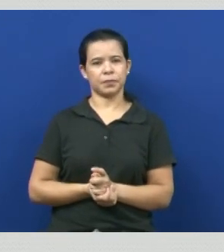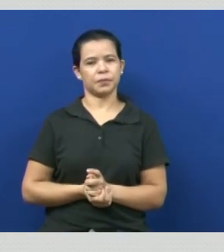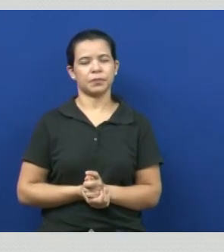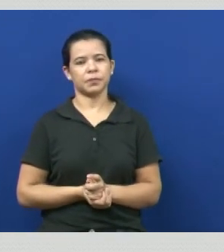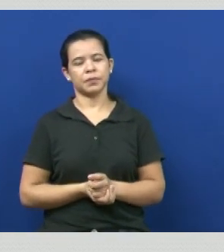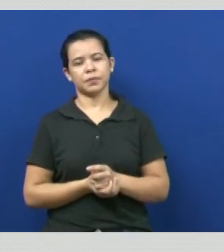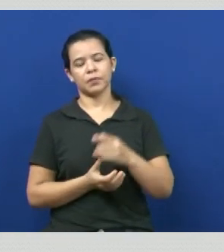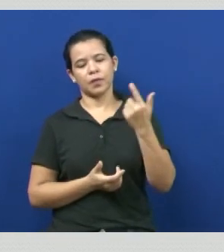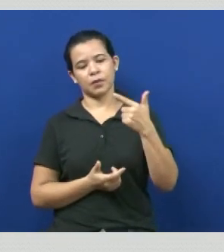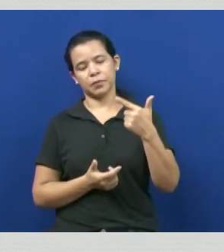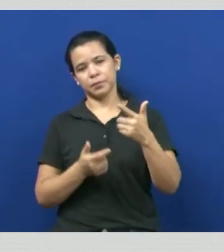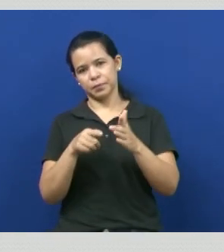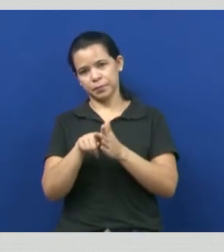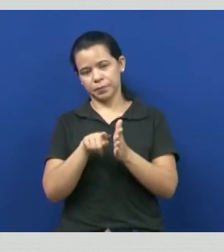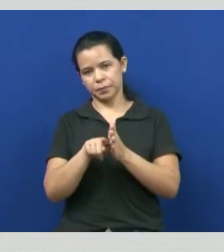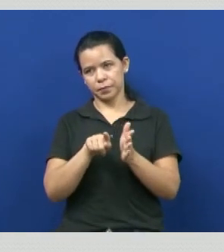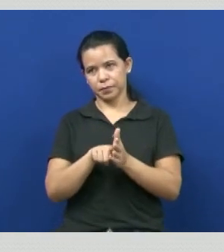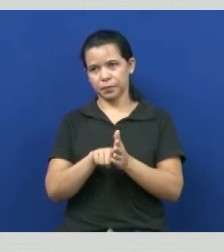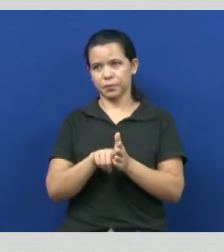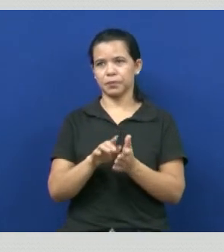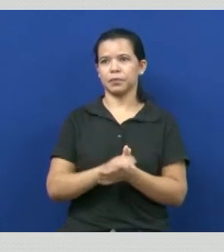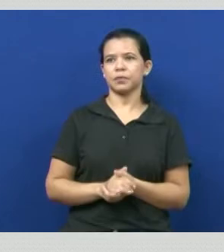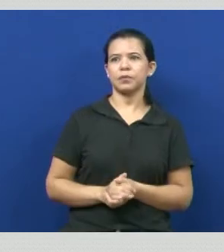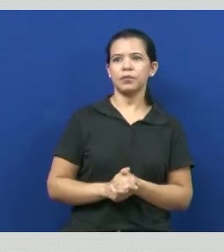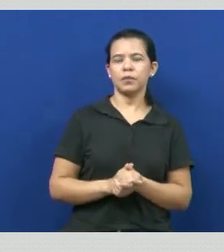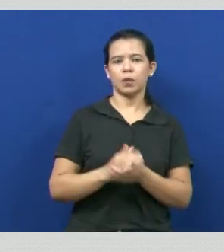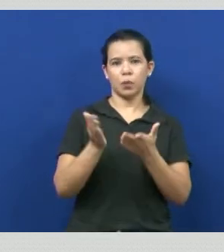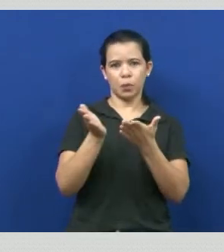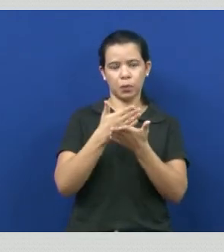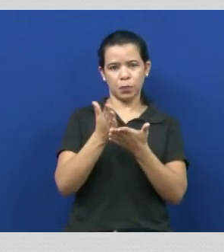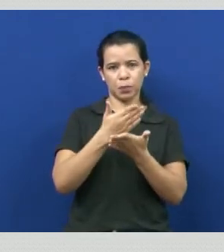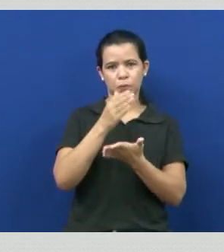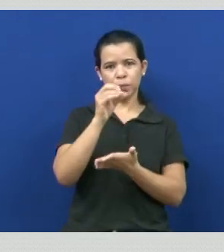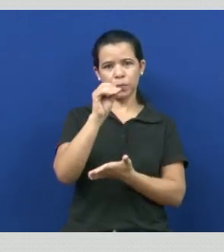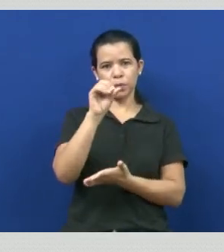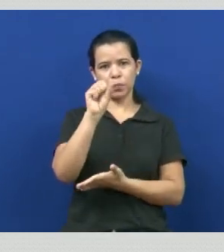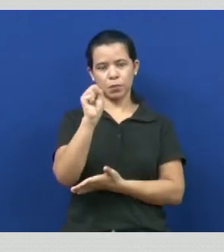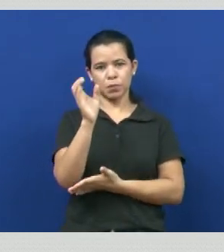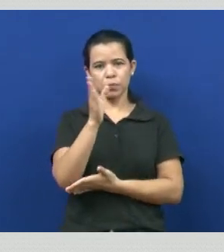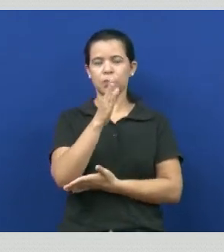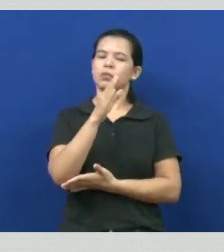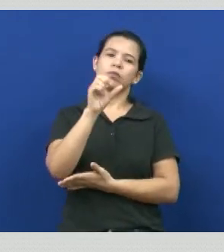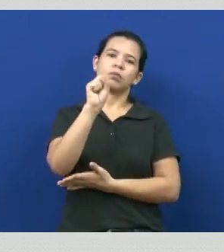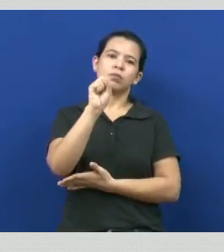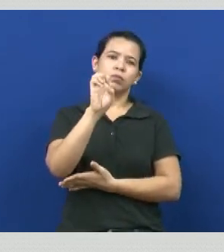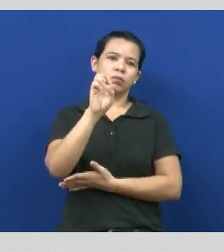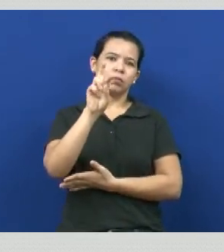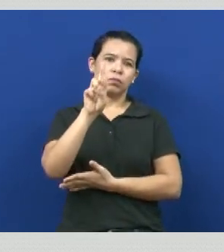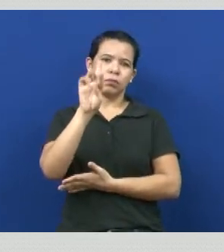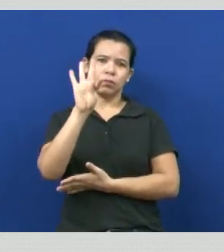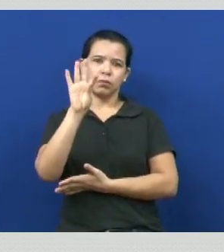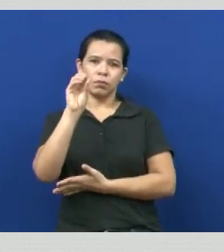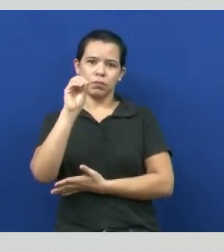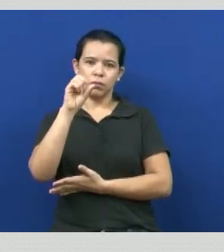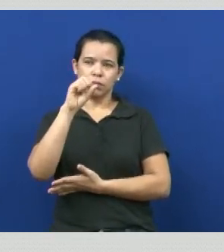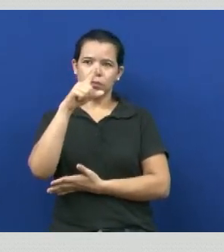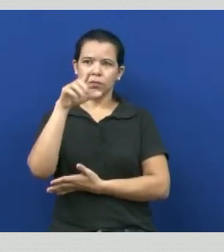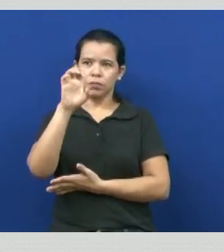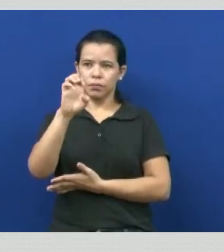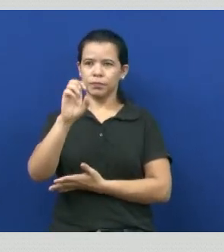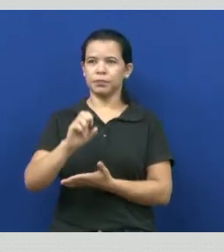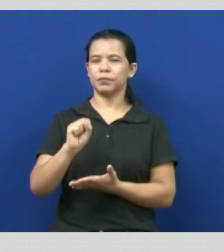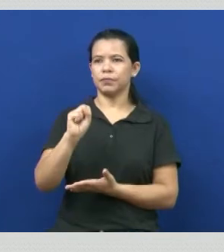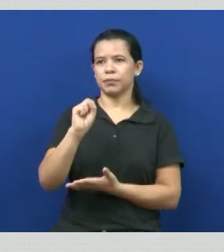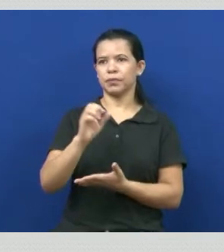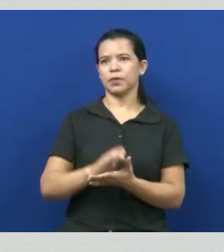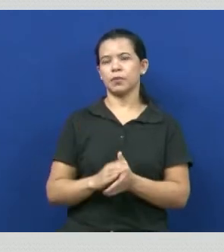segunda questão é o seguinte: Os Sertões, que foi escrito, né, em 1902, retrata o sangrento conflito